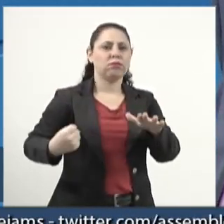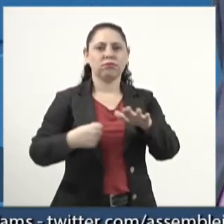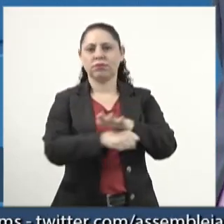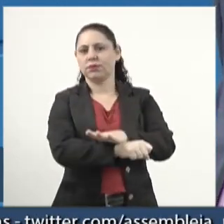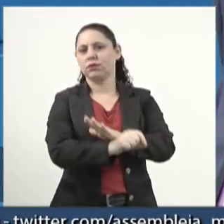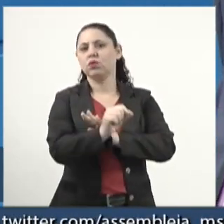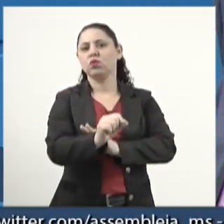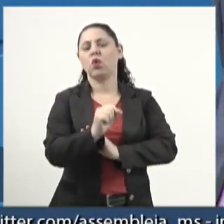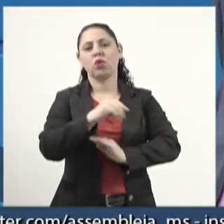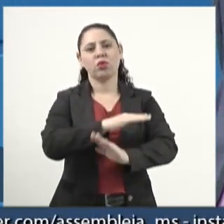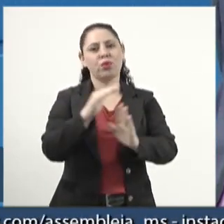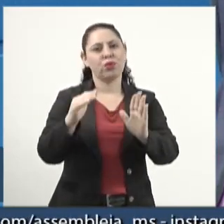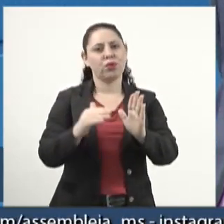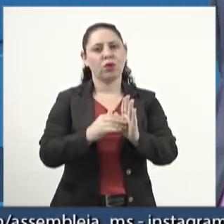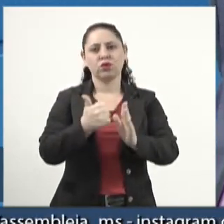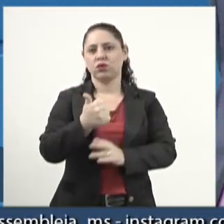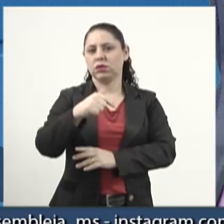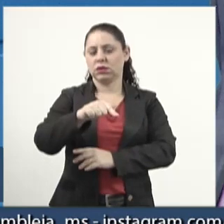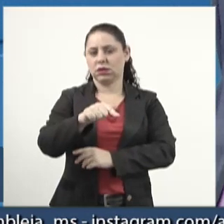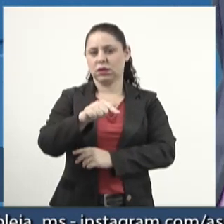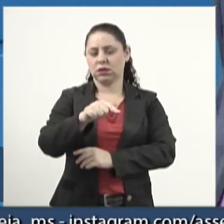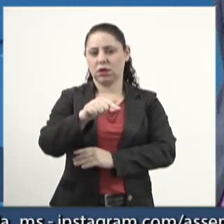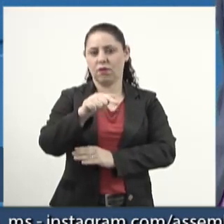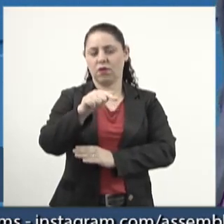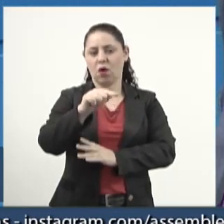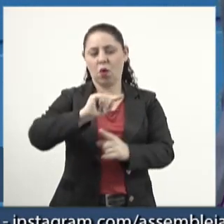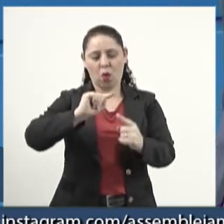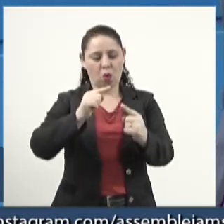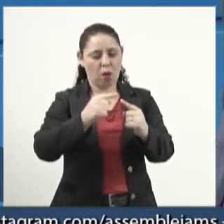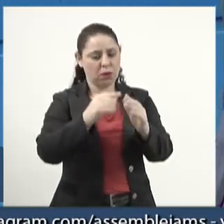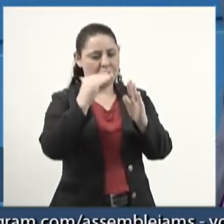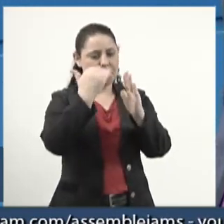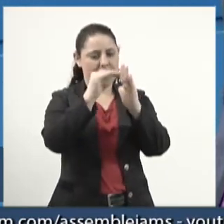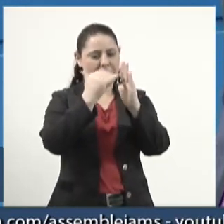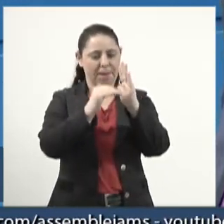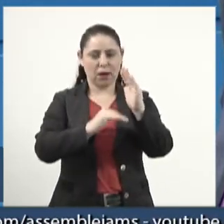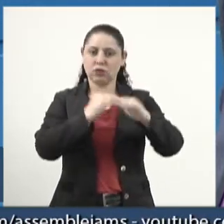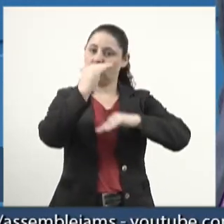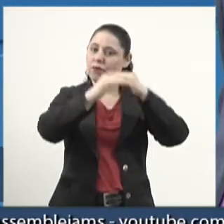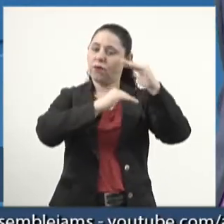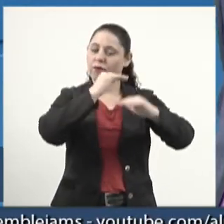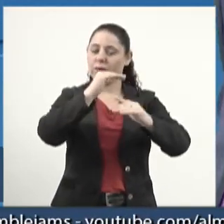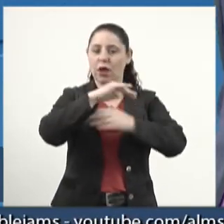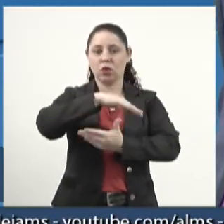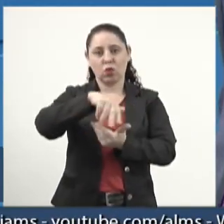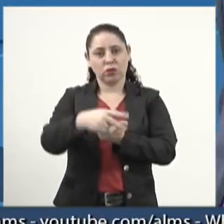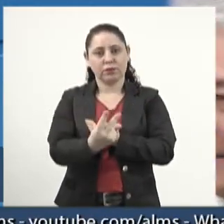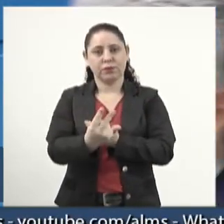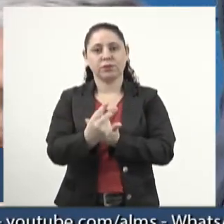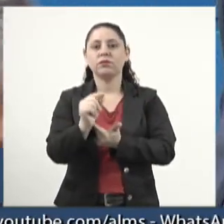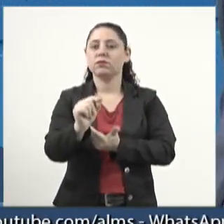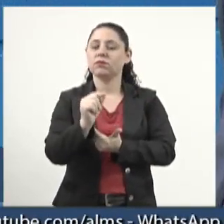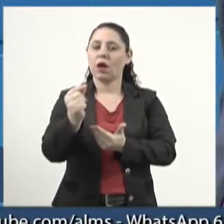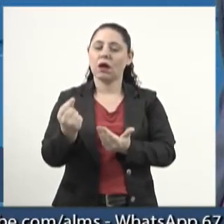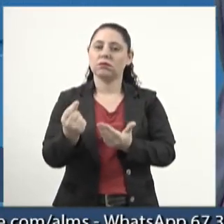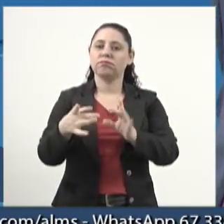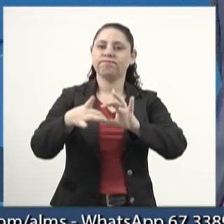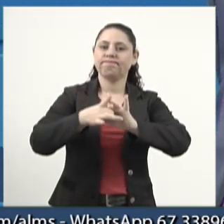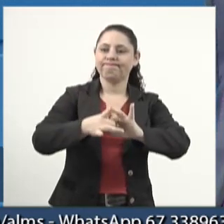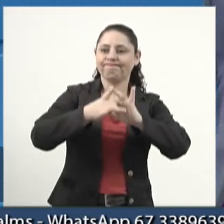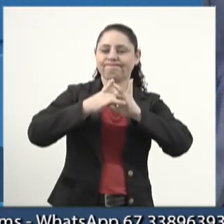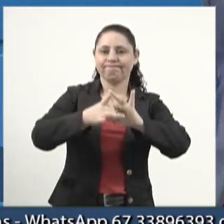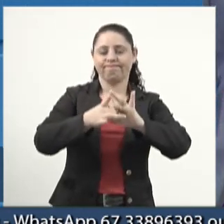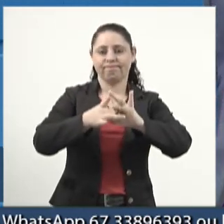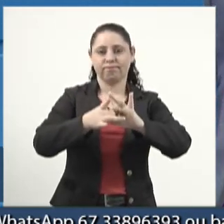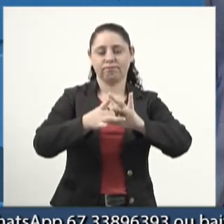implementar todos os 17 objetivos do desenvolvimento sustentável. De maneira integrada e